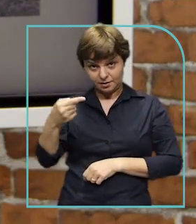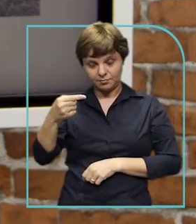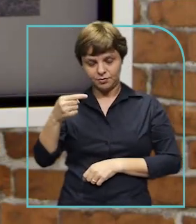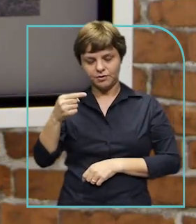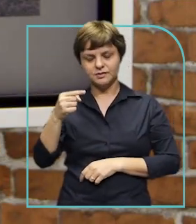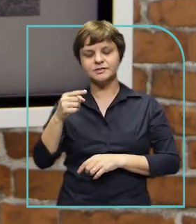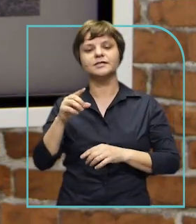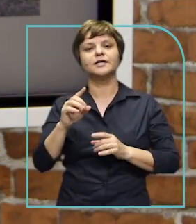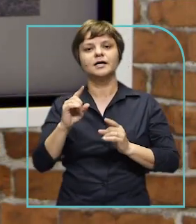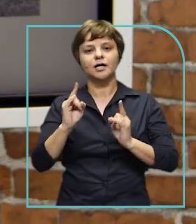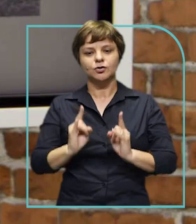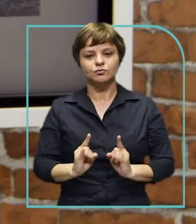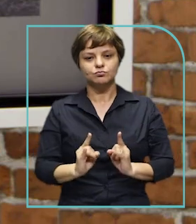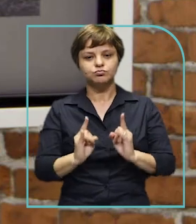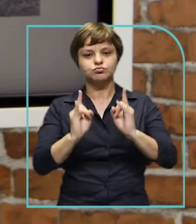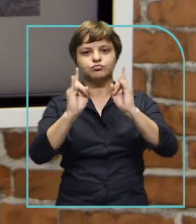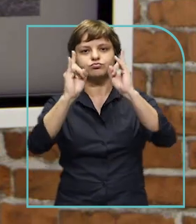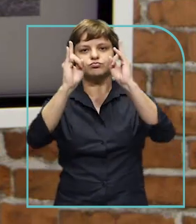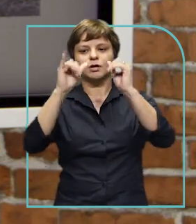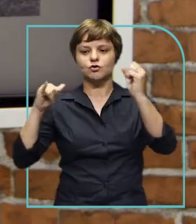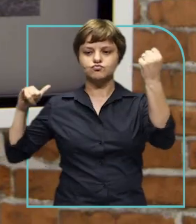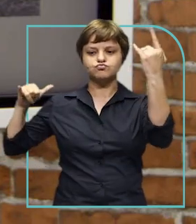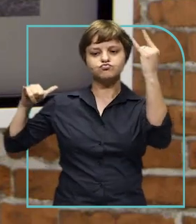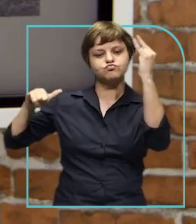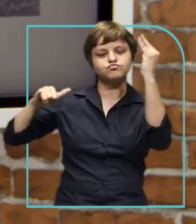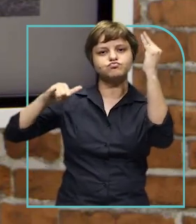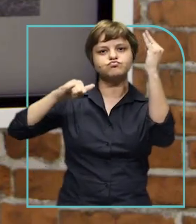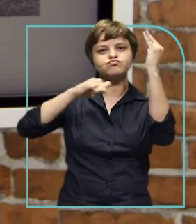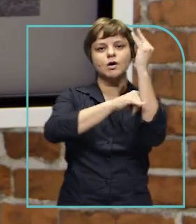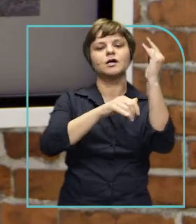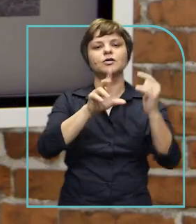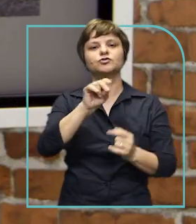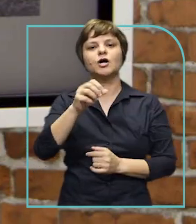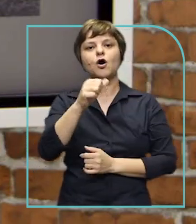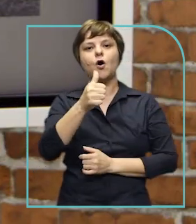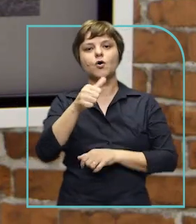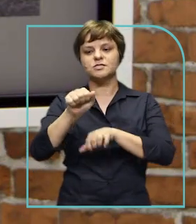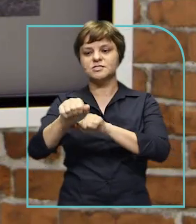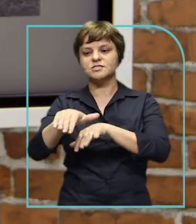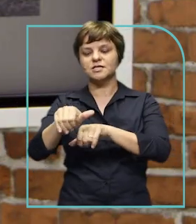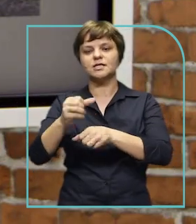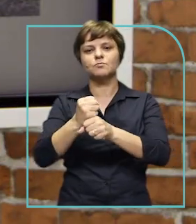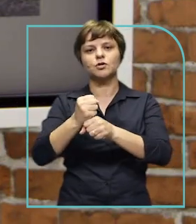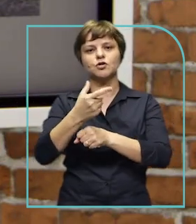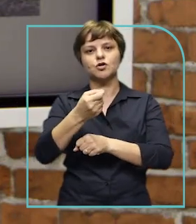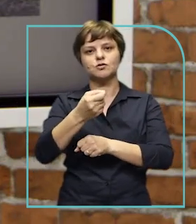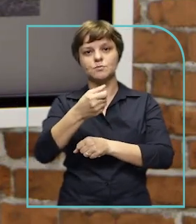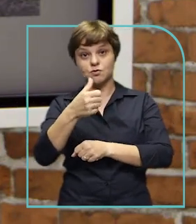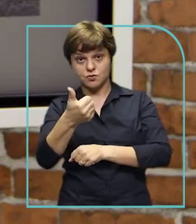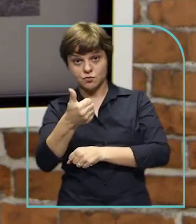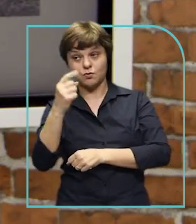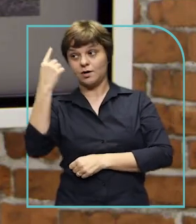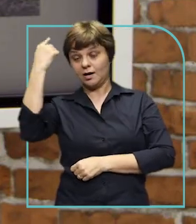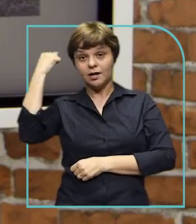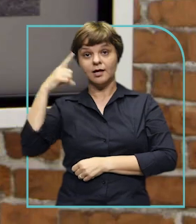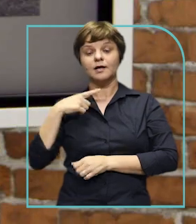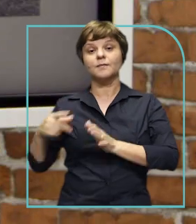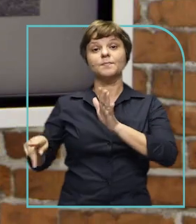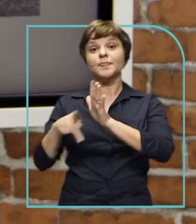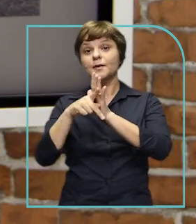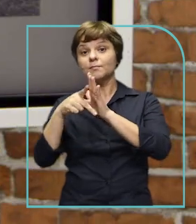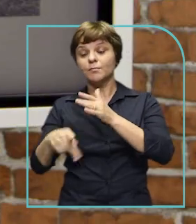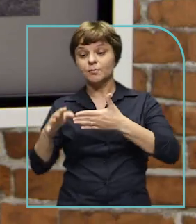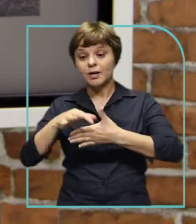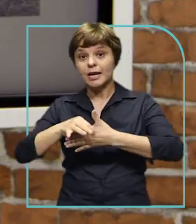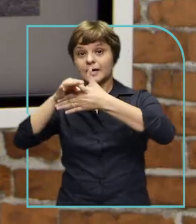11 de setembro, né? Depois da guerra não, depois dos ataques do 11 de setembro, feitos pela Al-Qaeda, né? Liderada